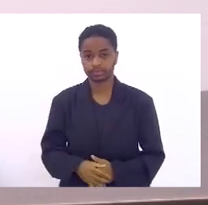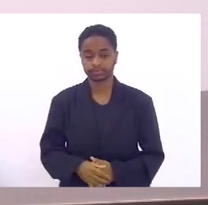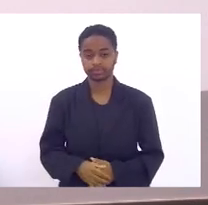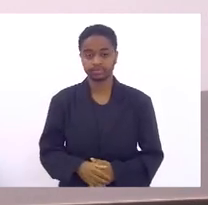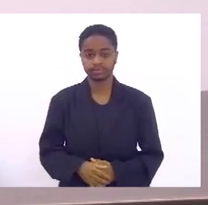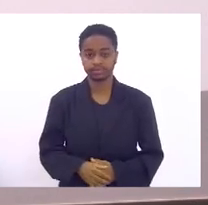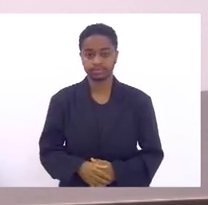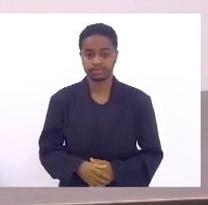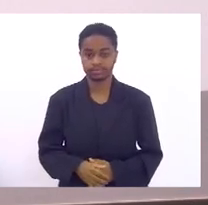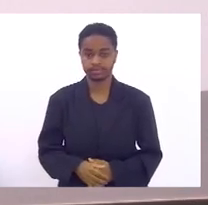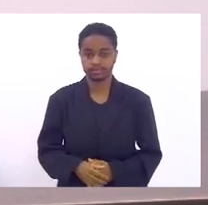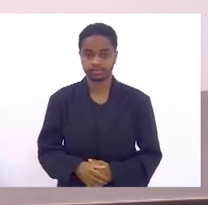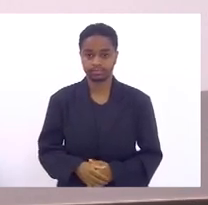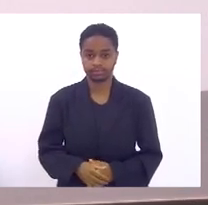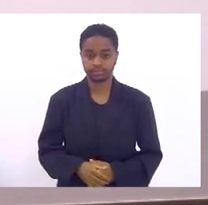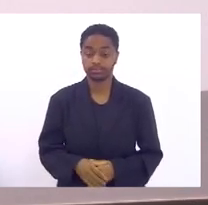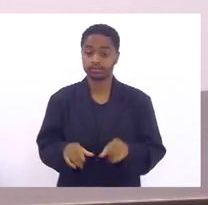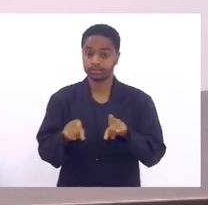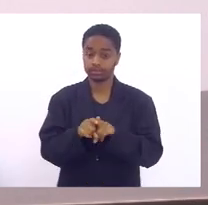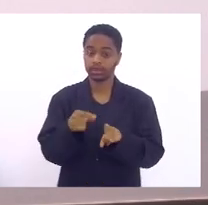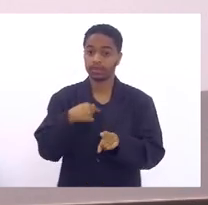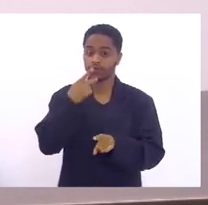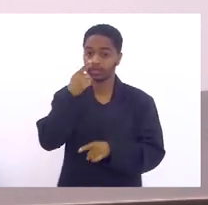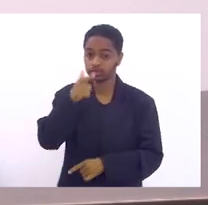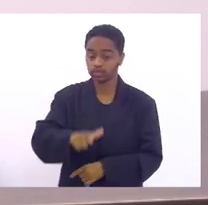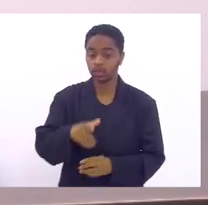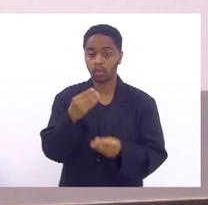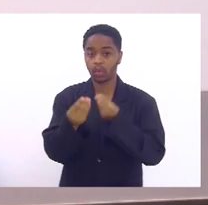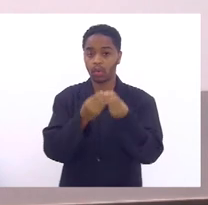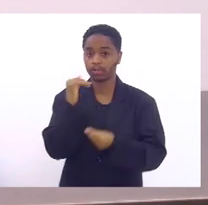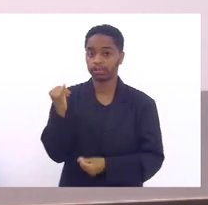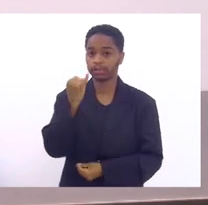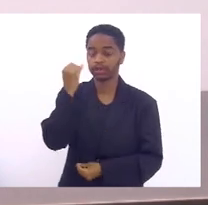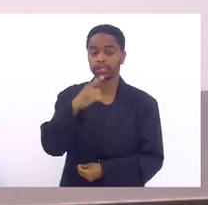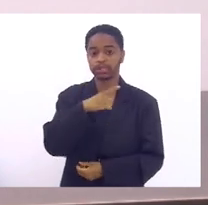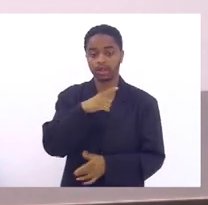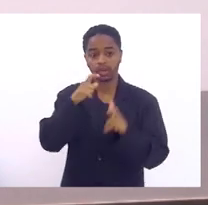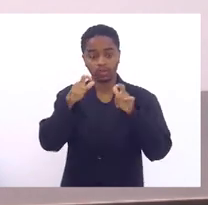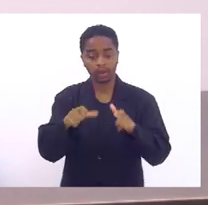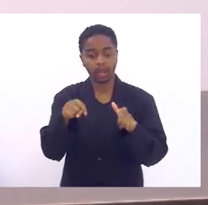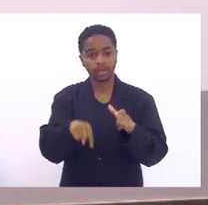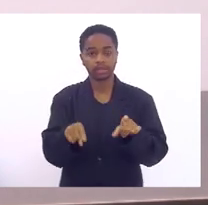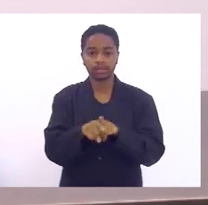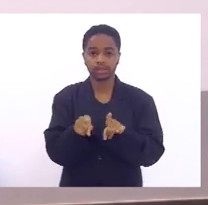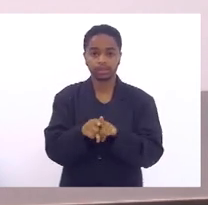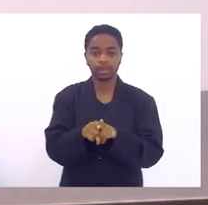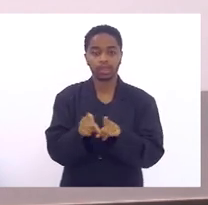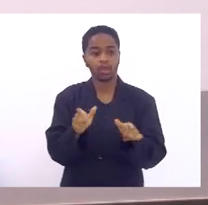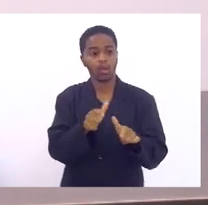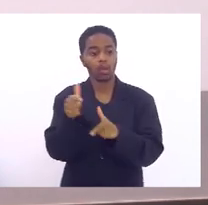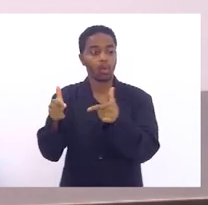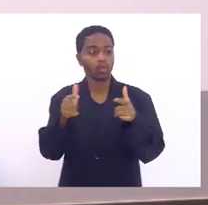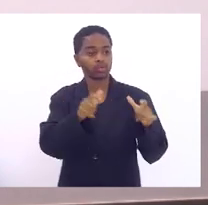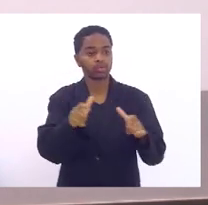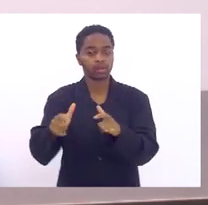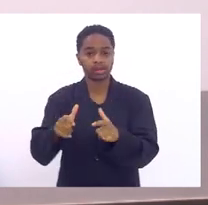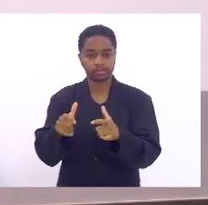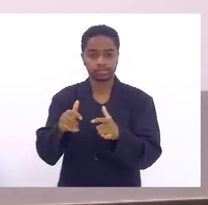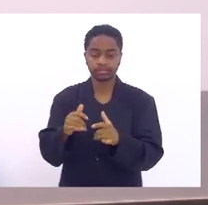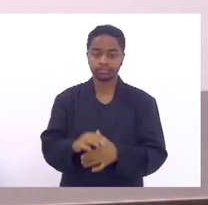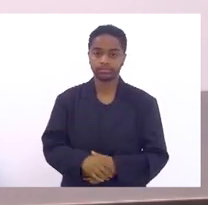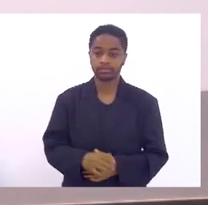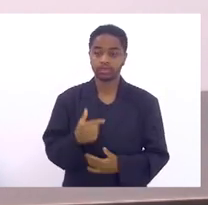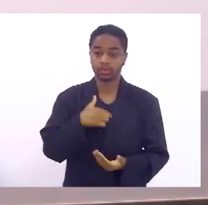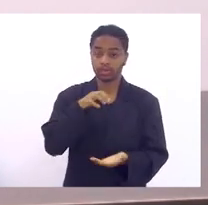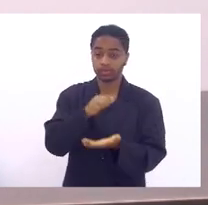eh e reitero o quão importante é que a gente tenha esse espaço que a gente ten espaços cada vez maiores né Mas vamos lá eu